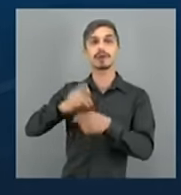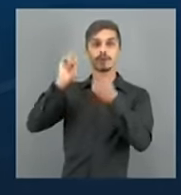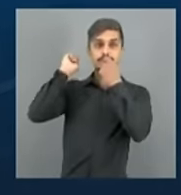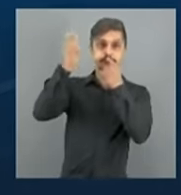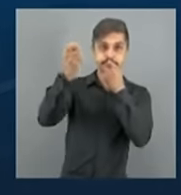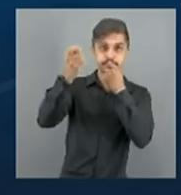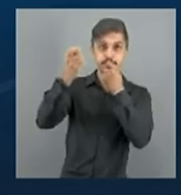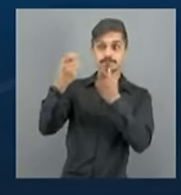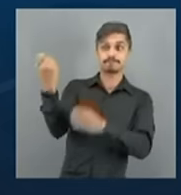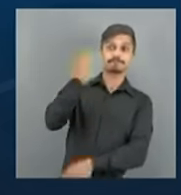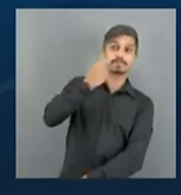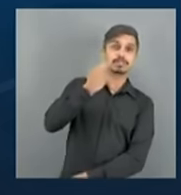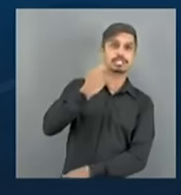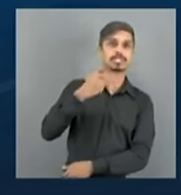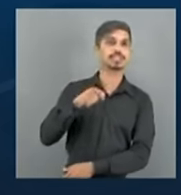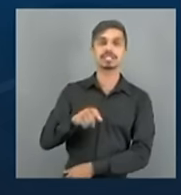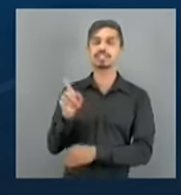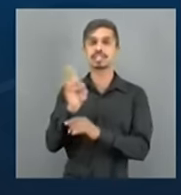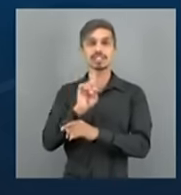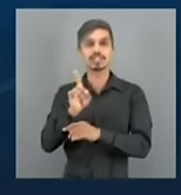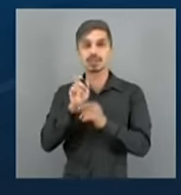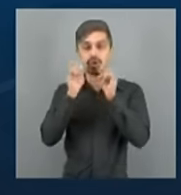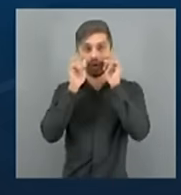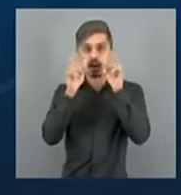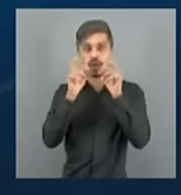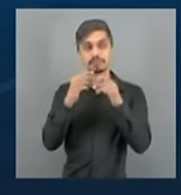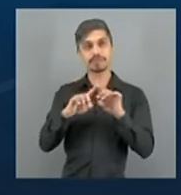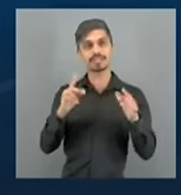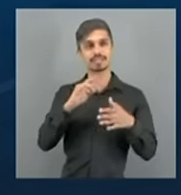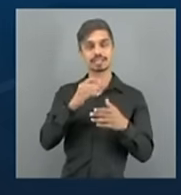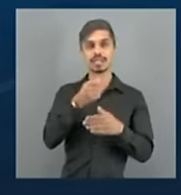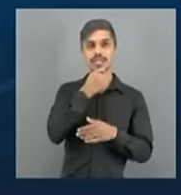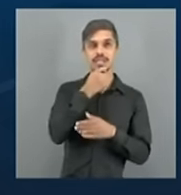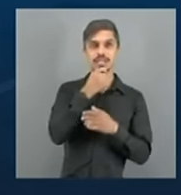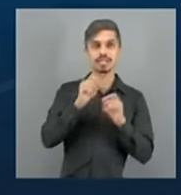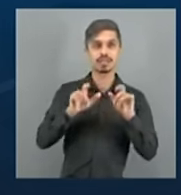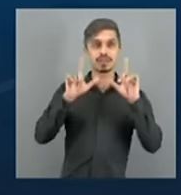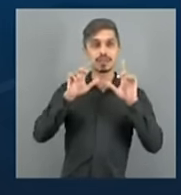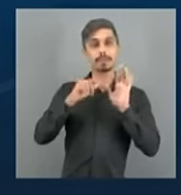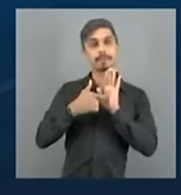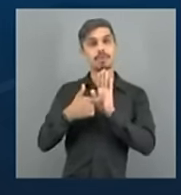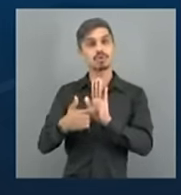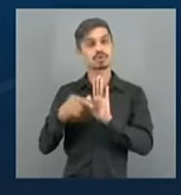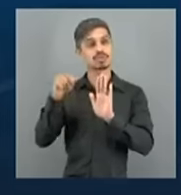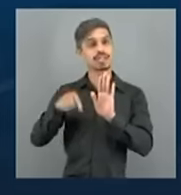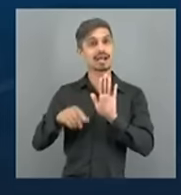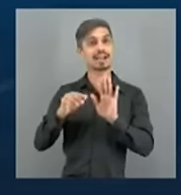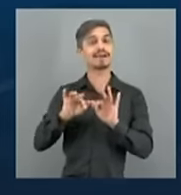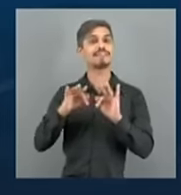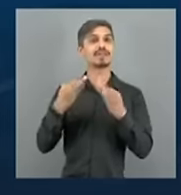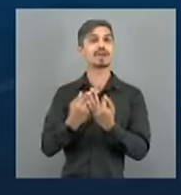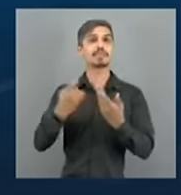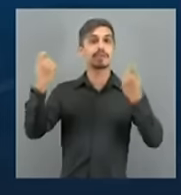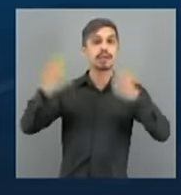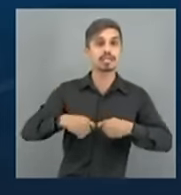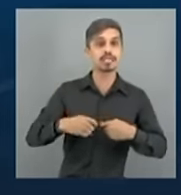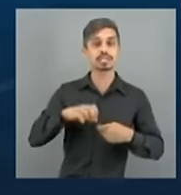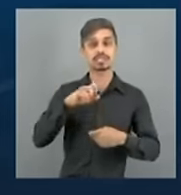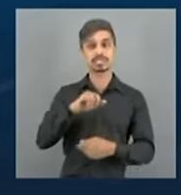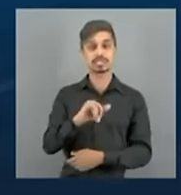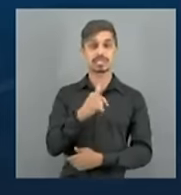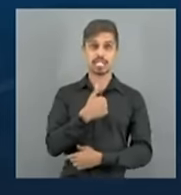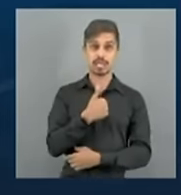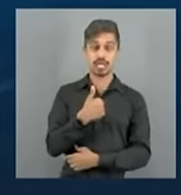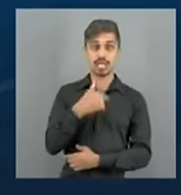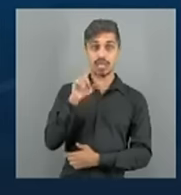se atentou e põe, eu acho que acredito que a reportagem mostrou aí, a família apostando. Se é ou não, não estou aqui para falar com a Júlia se